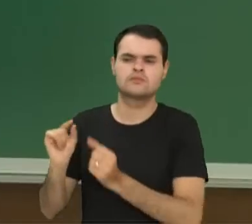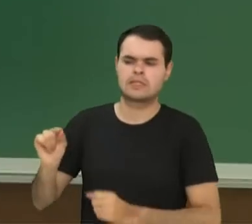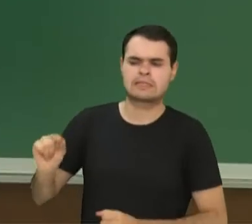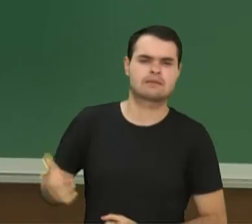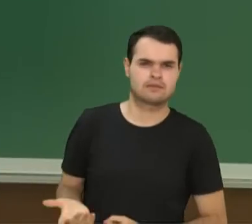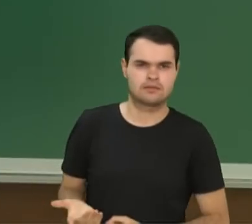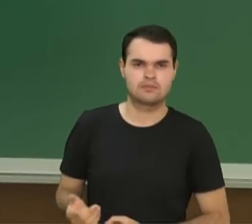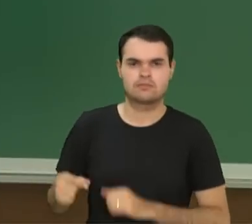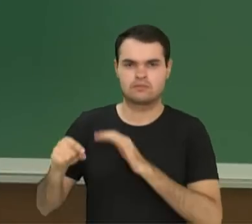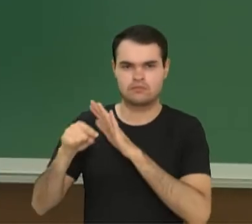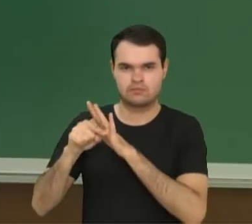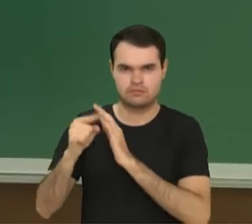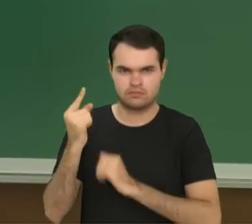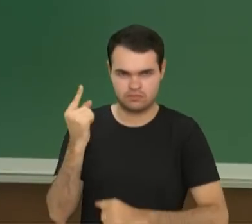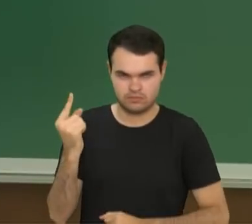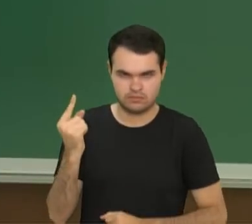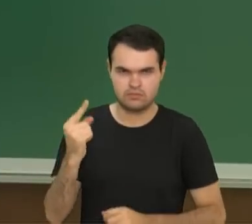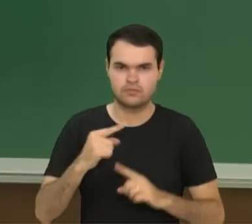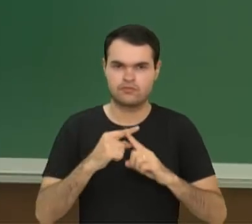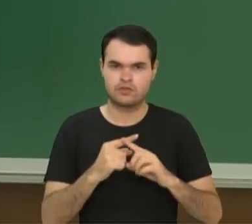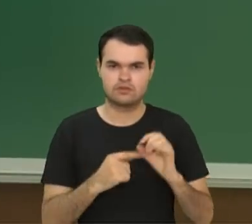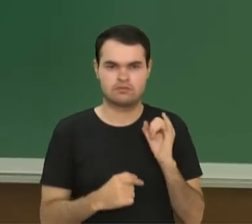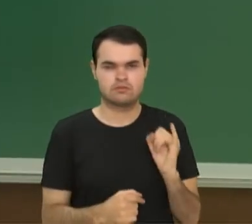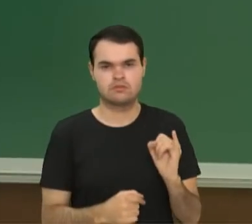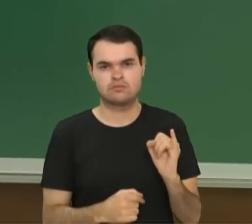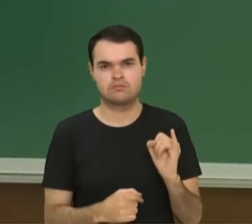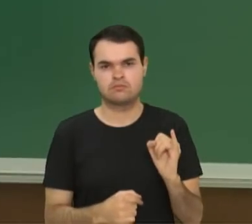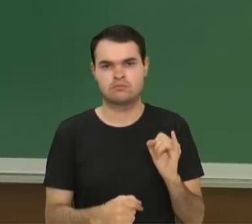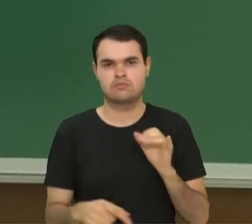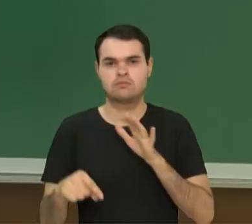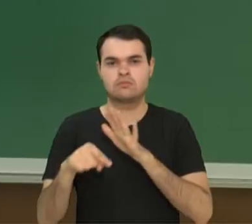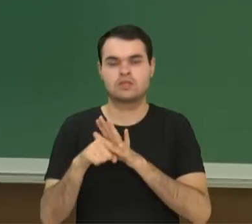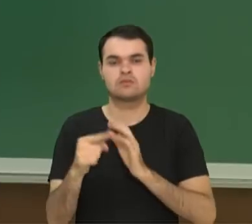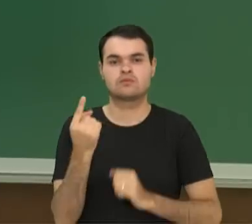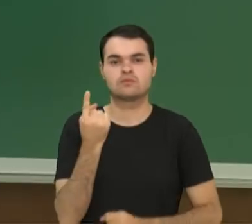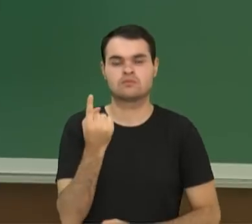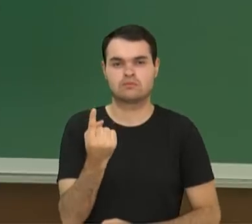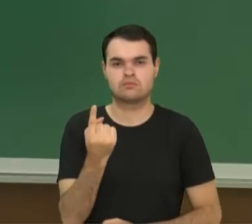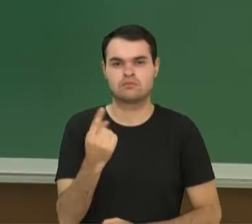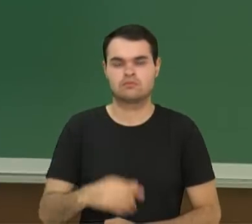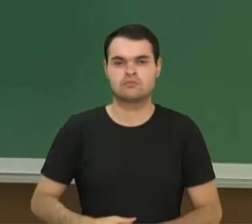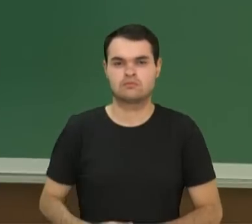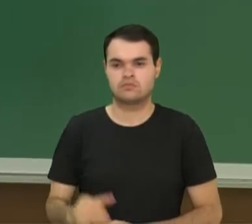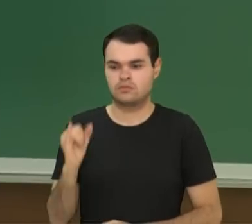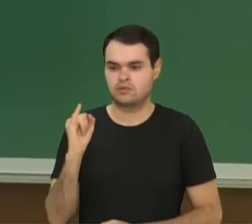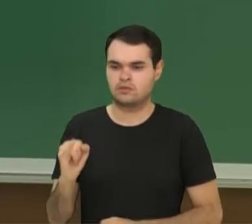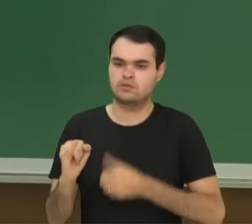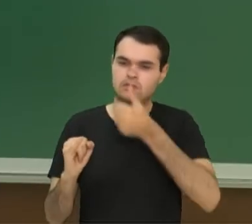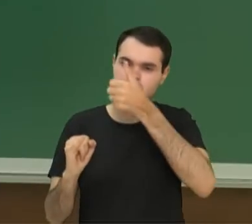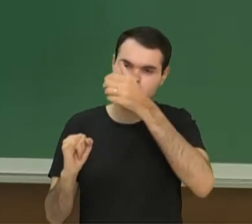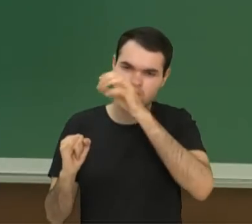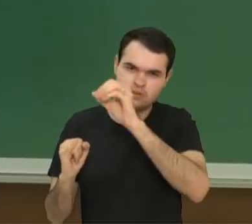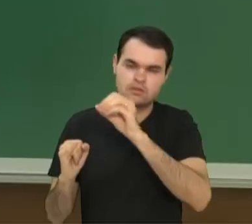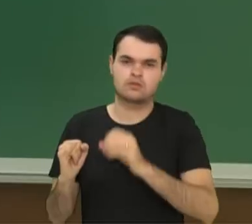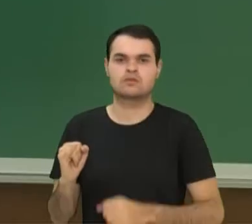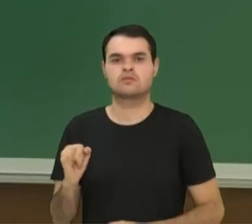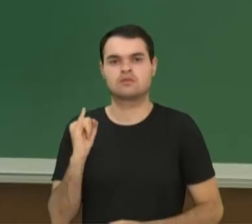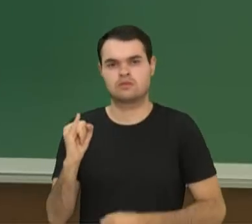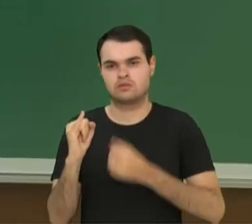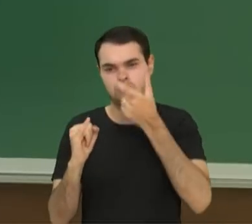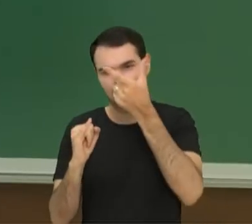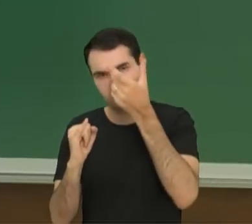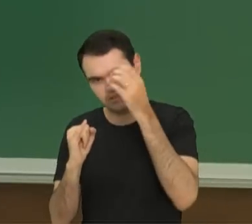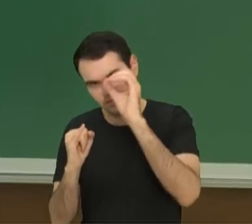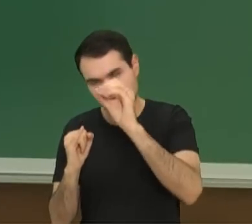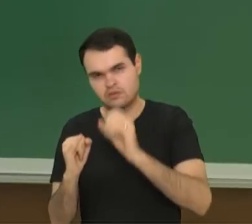quem? Menos 1 vezes i dá menos 1. I elevado à décima, i elevado à vigésima,